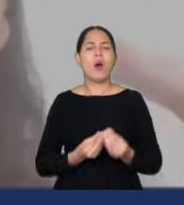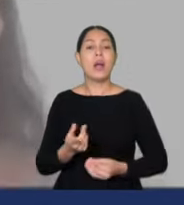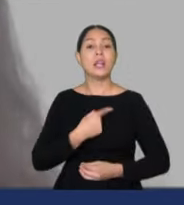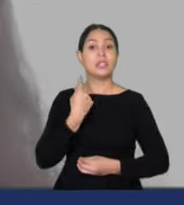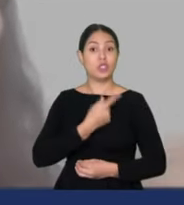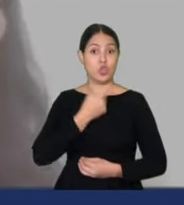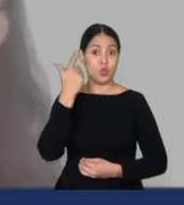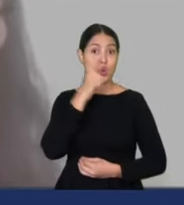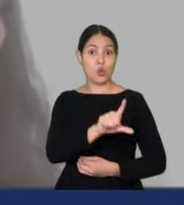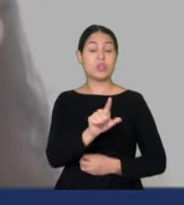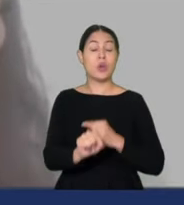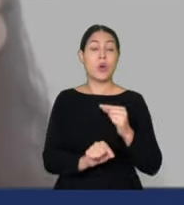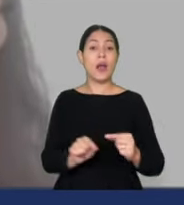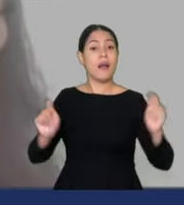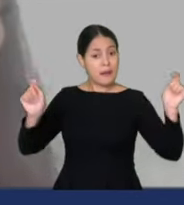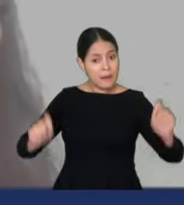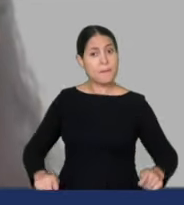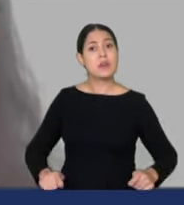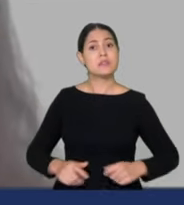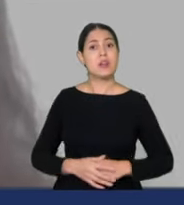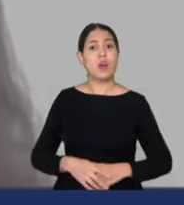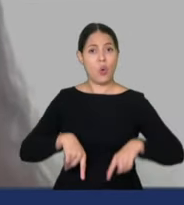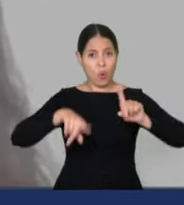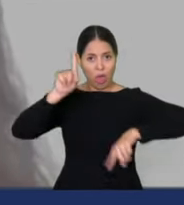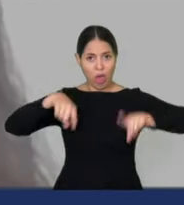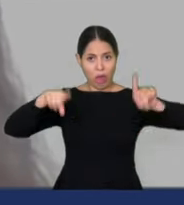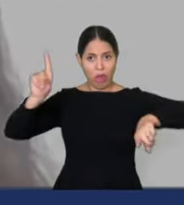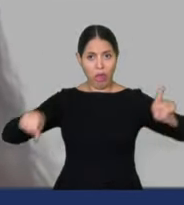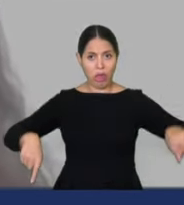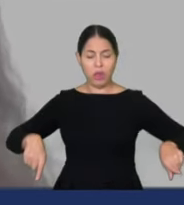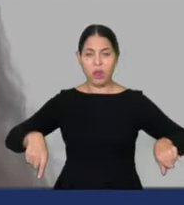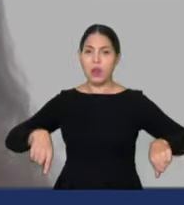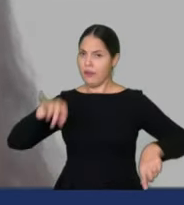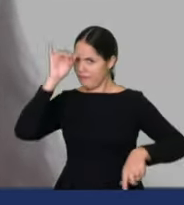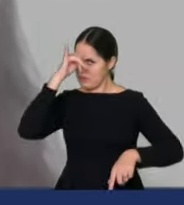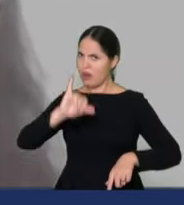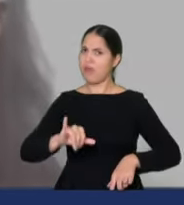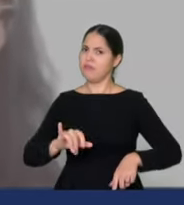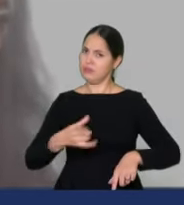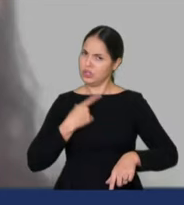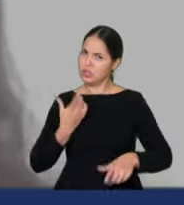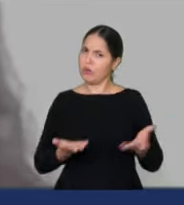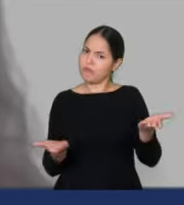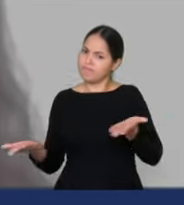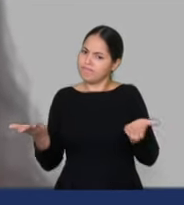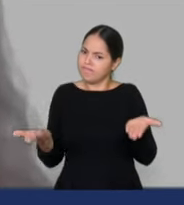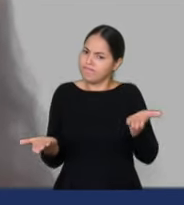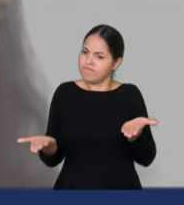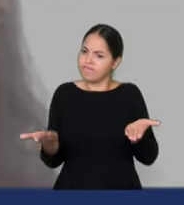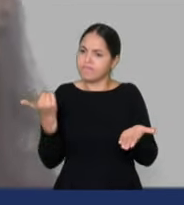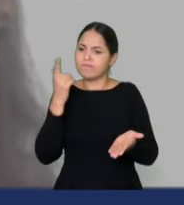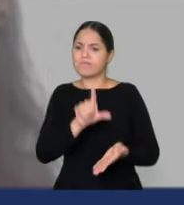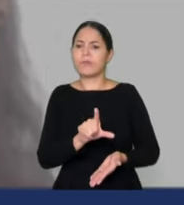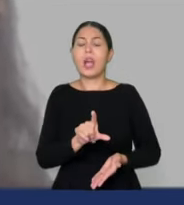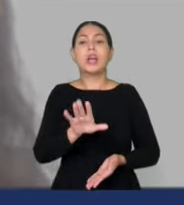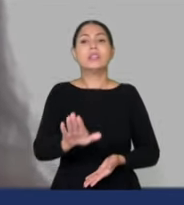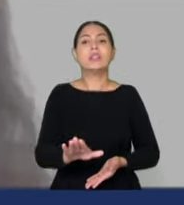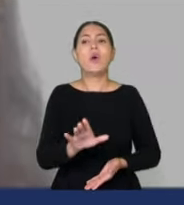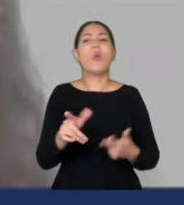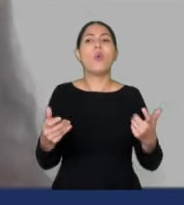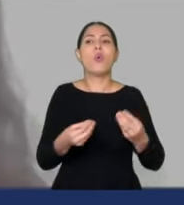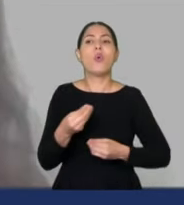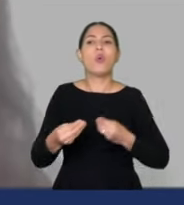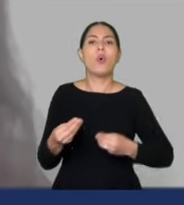capacidade de compensar as oscilações e as variações das renováveis. Então é preciso que a gente possa integrar diferentes territórios,